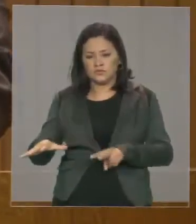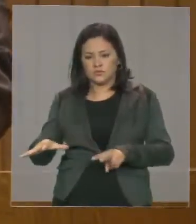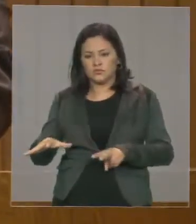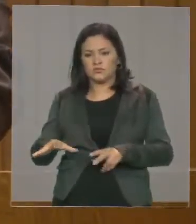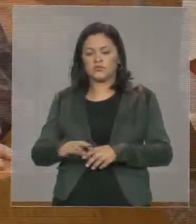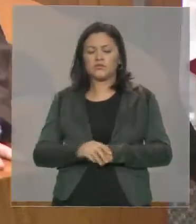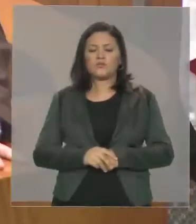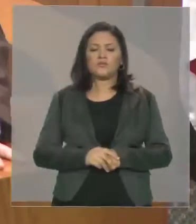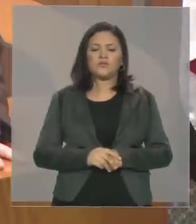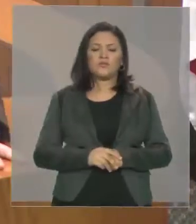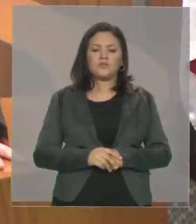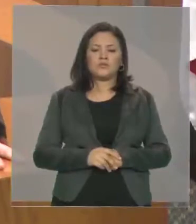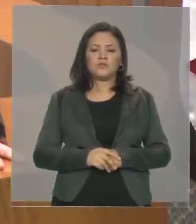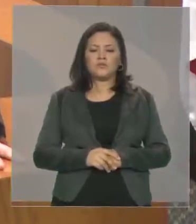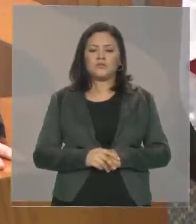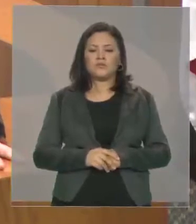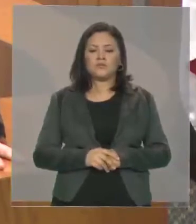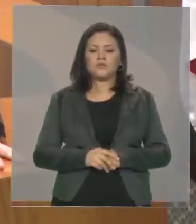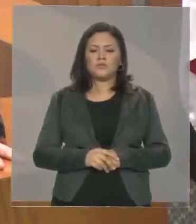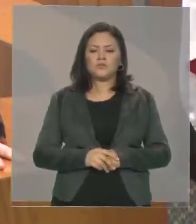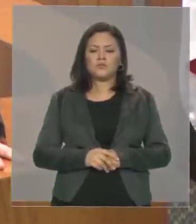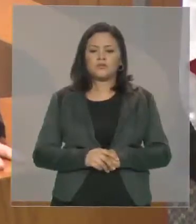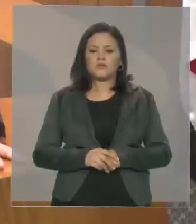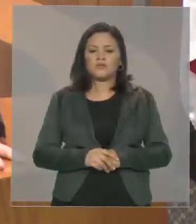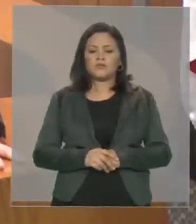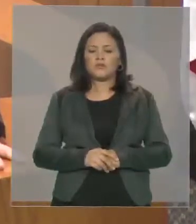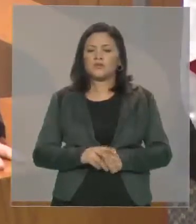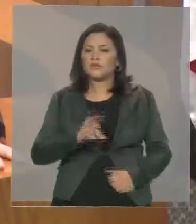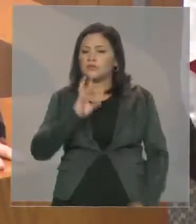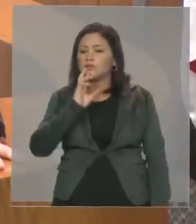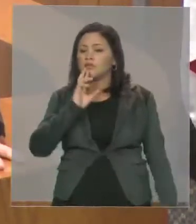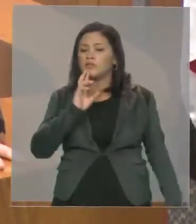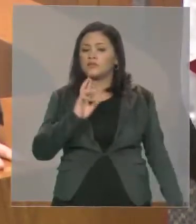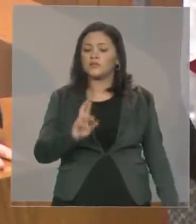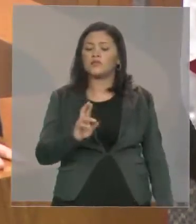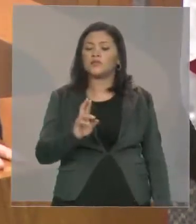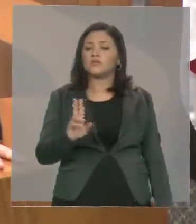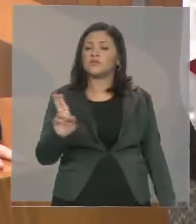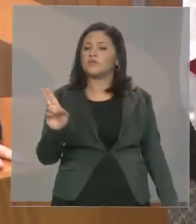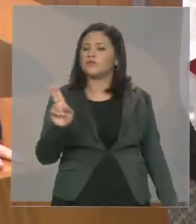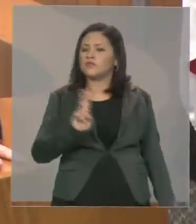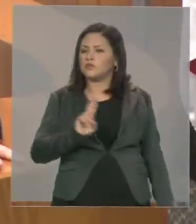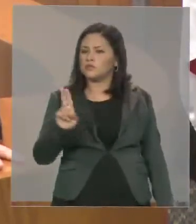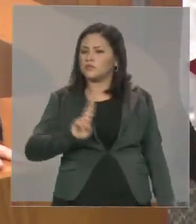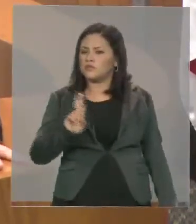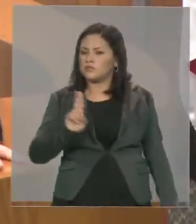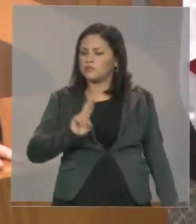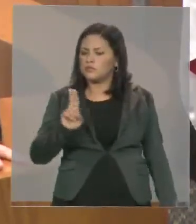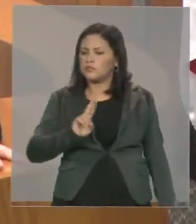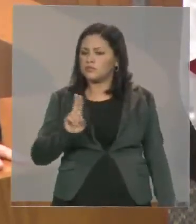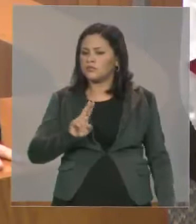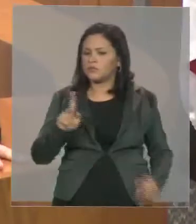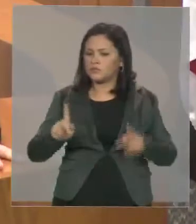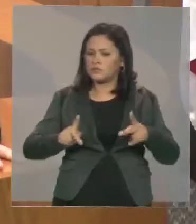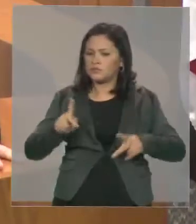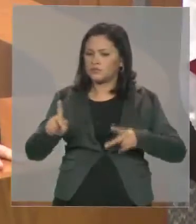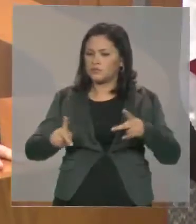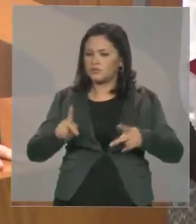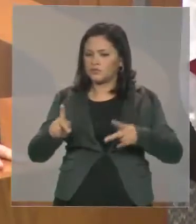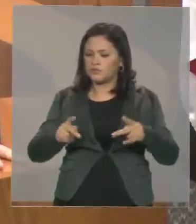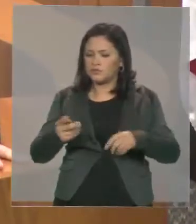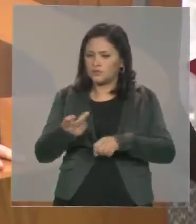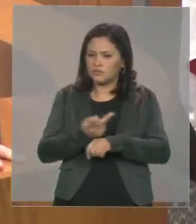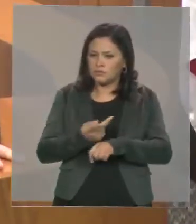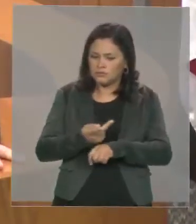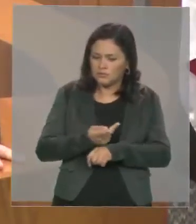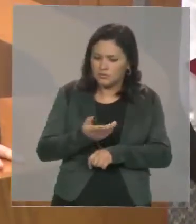dando uma resposta de imediato ao povo que lá procura.